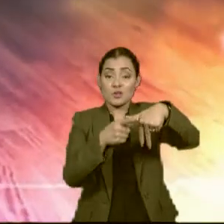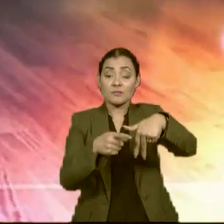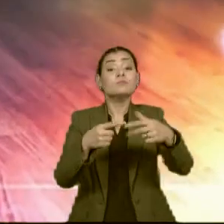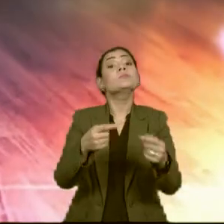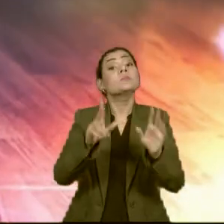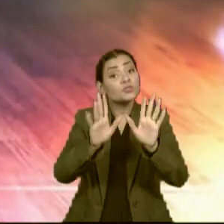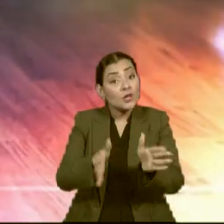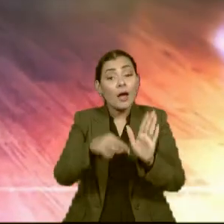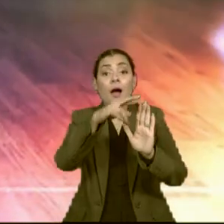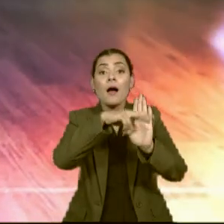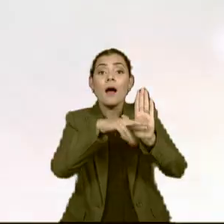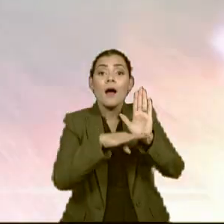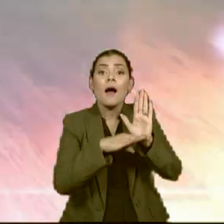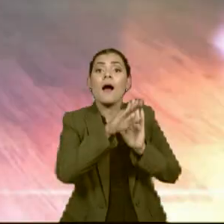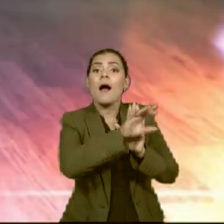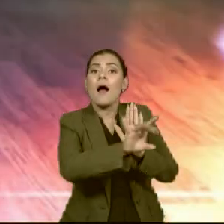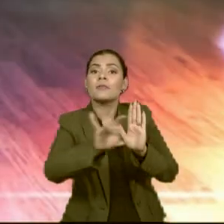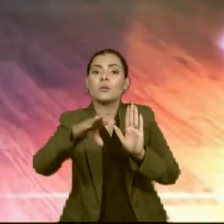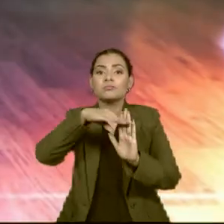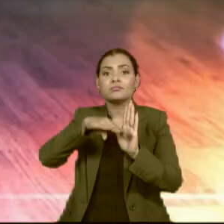gravação tem um musical.